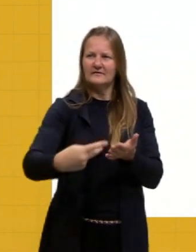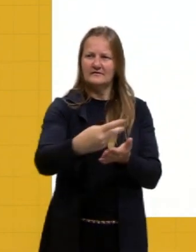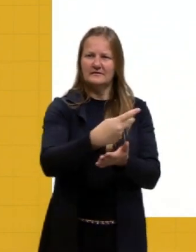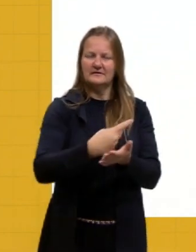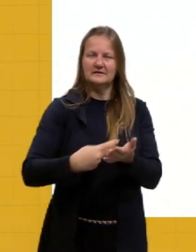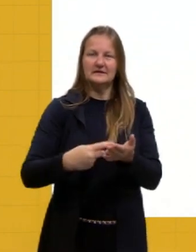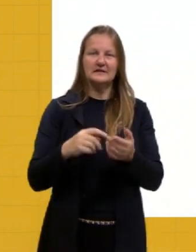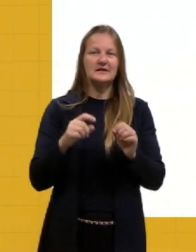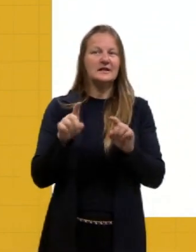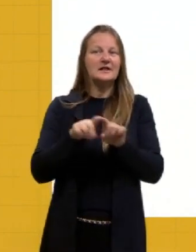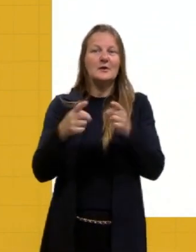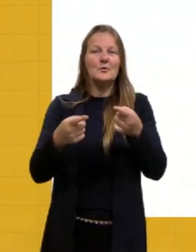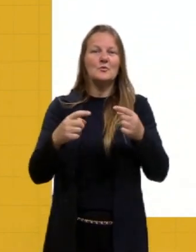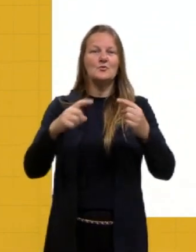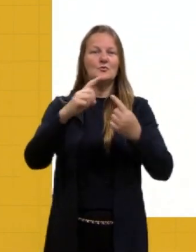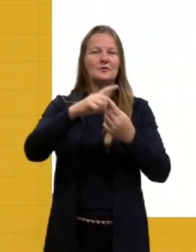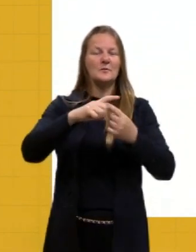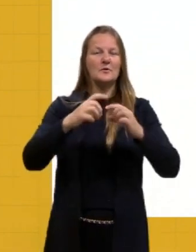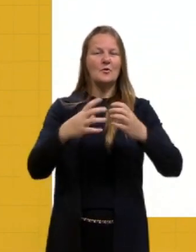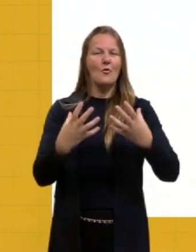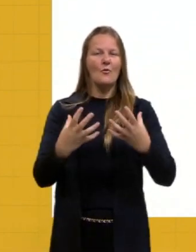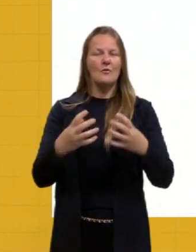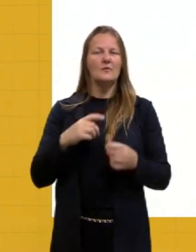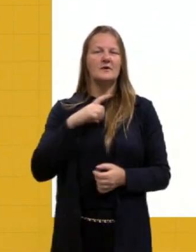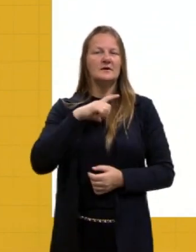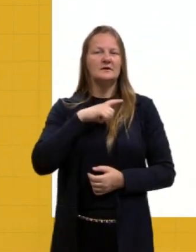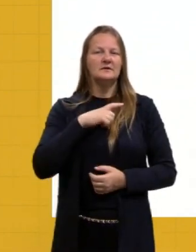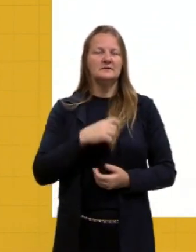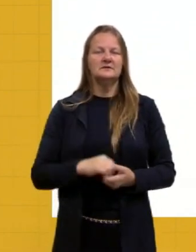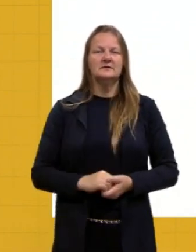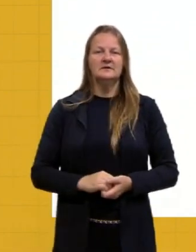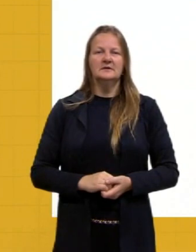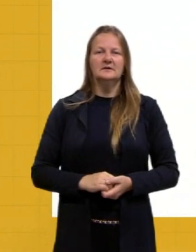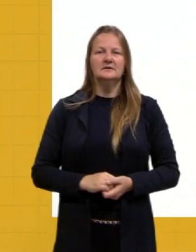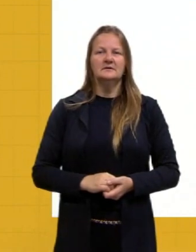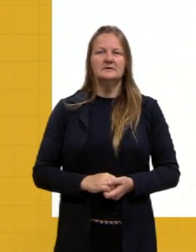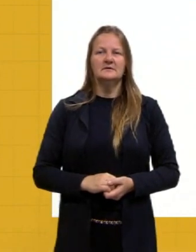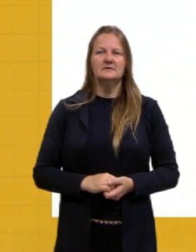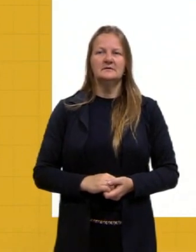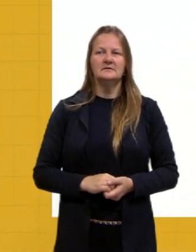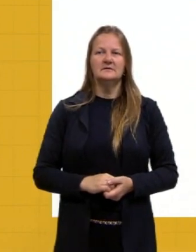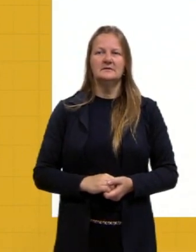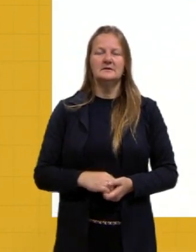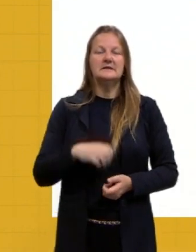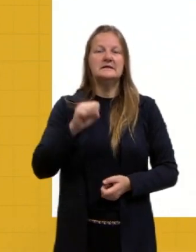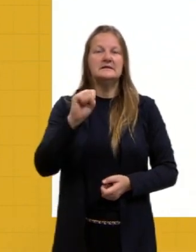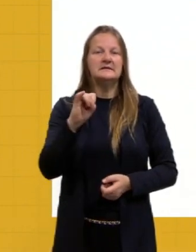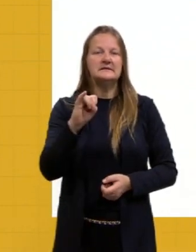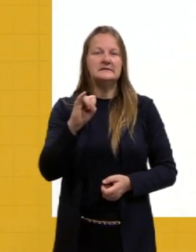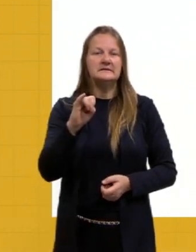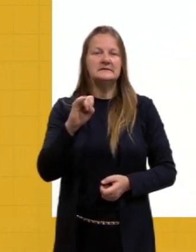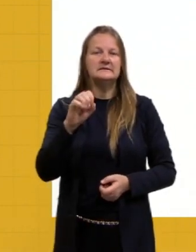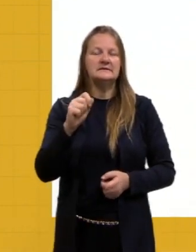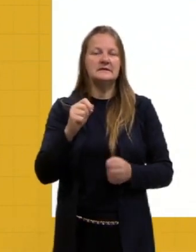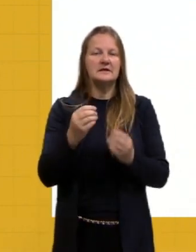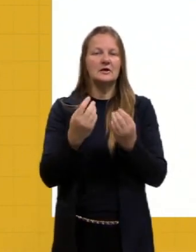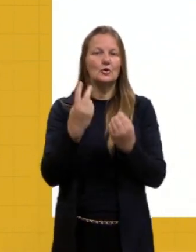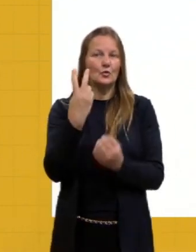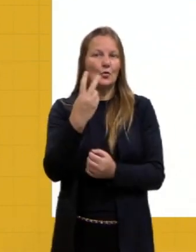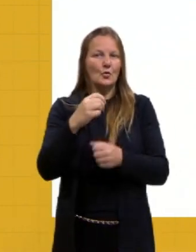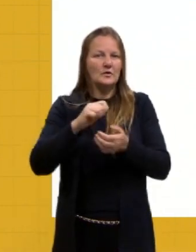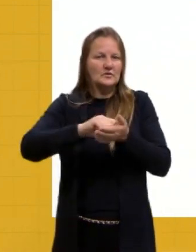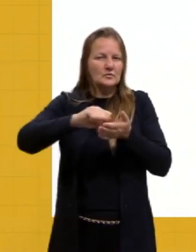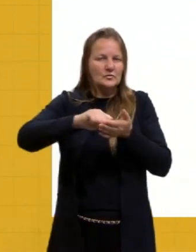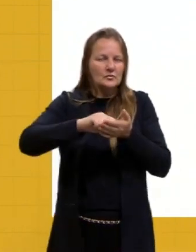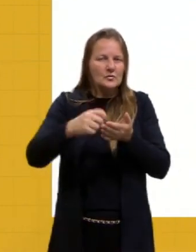tá? Não o tamanho, tanto é que se a gente comparar Peters com o Mercator, que o Peters, então, ele é, ele tenta